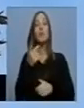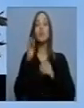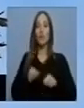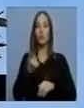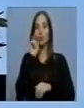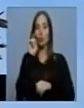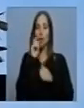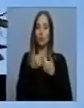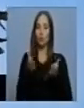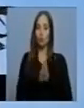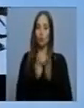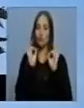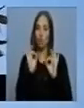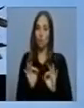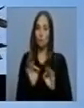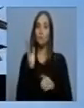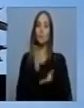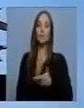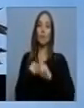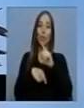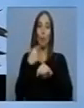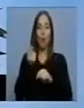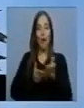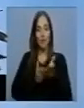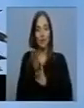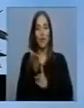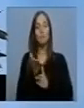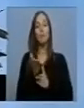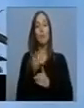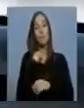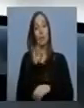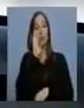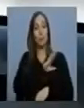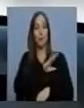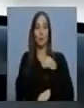garantidas e só depois avançar para os ensaios clínicos joana marketing da brigada 32 graus